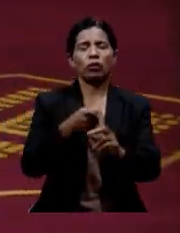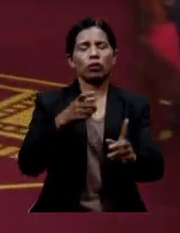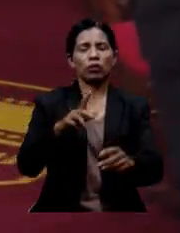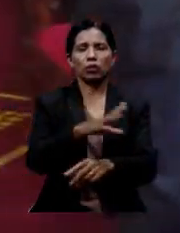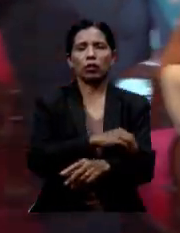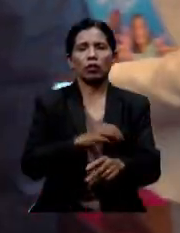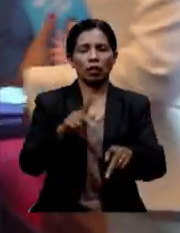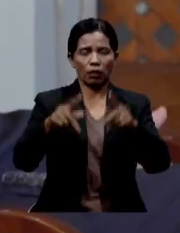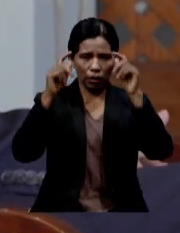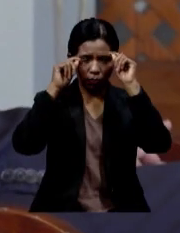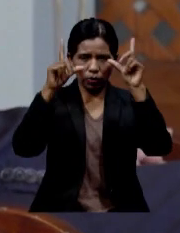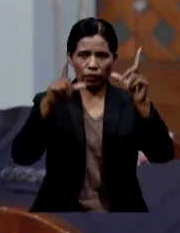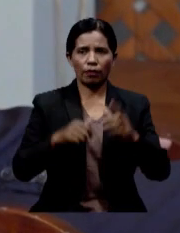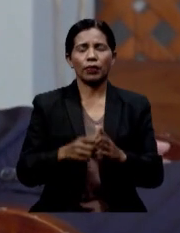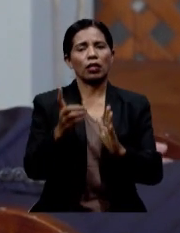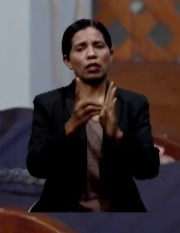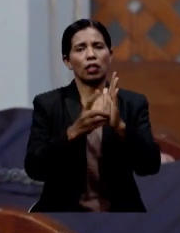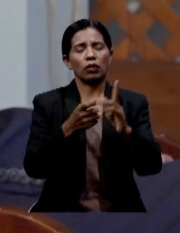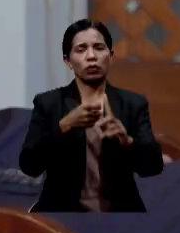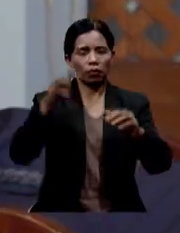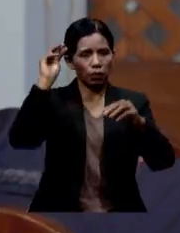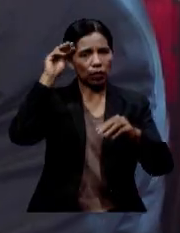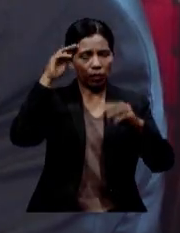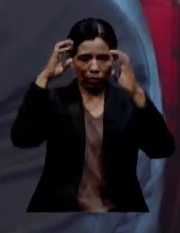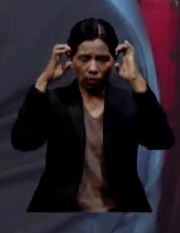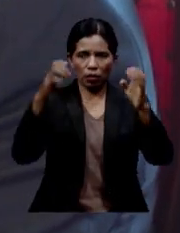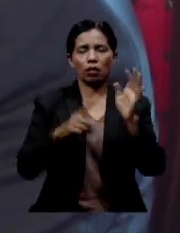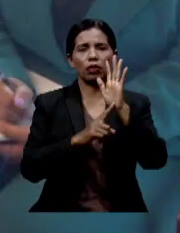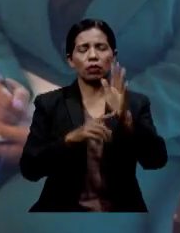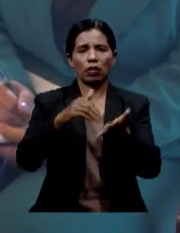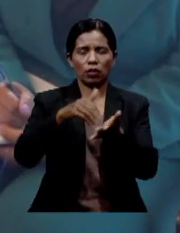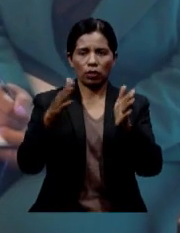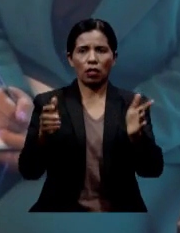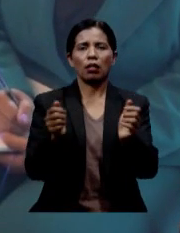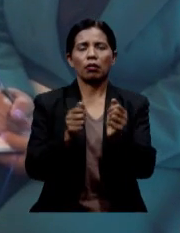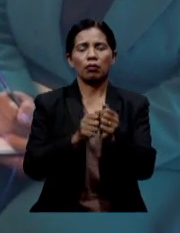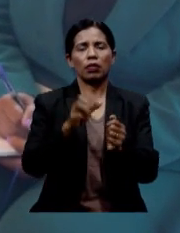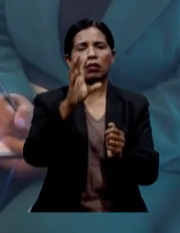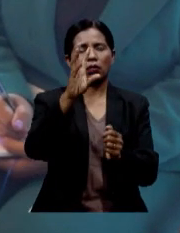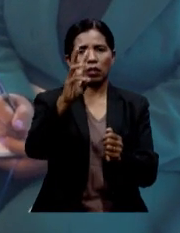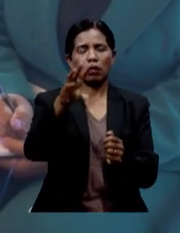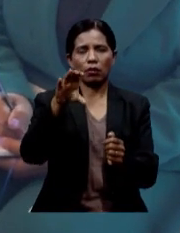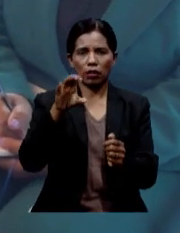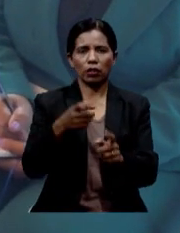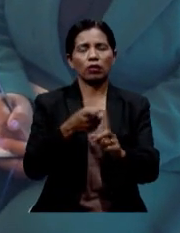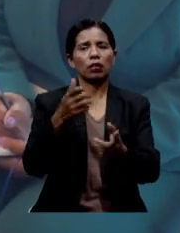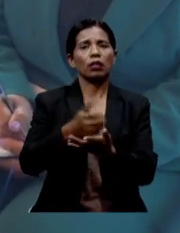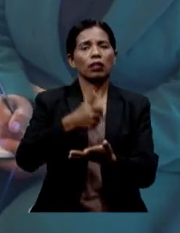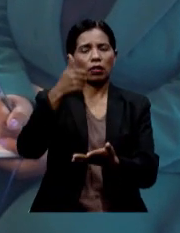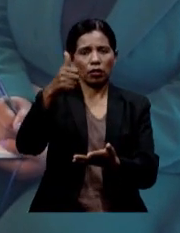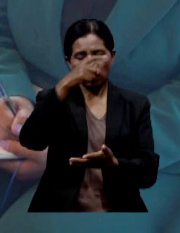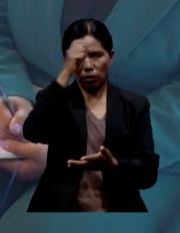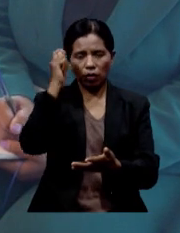Balon Timoruan. Dado susi Ministério da Educação Hatudu, estudante Hamutu, atus nen resin magradua ona husi Centro